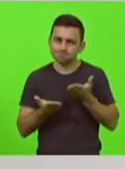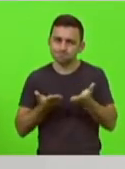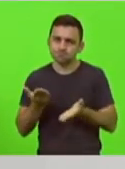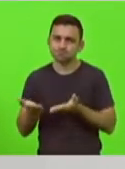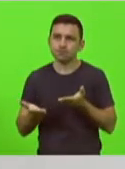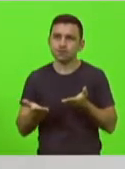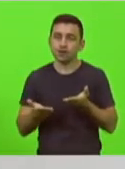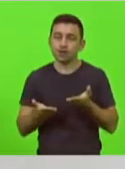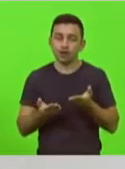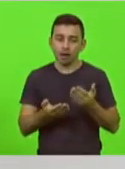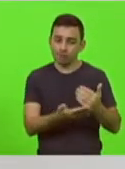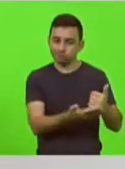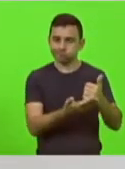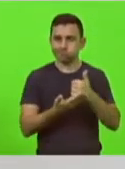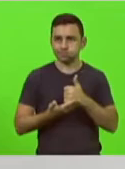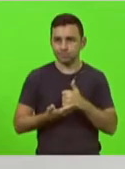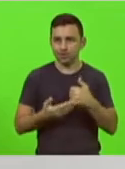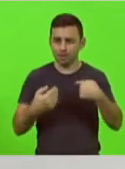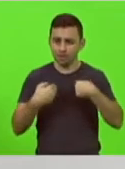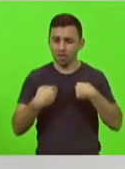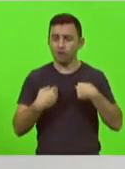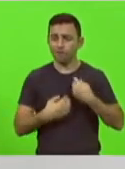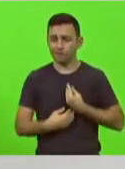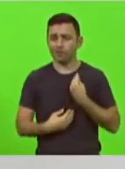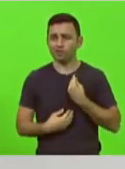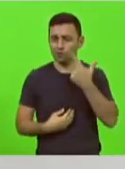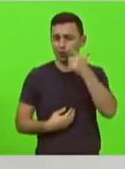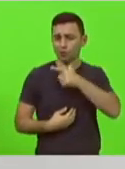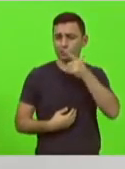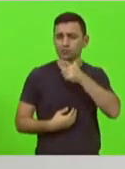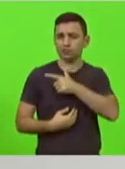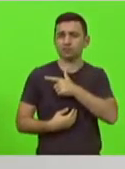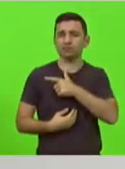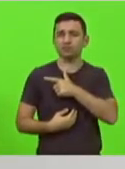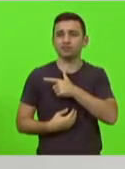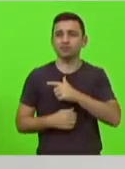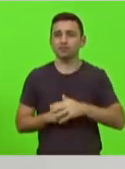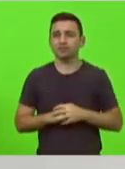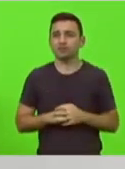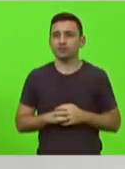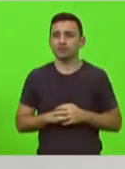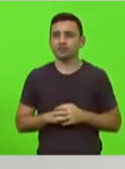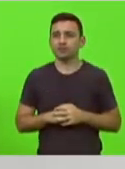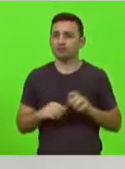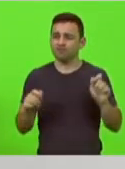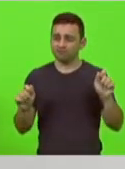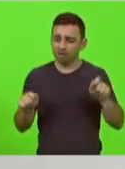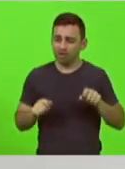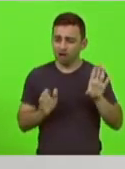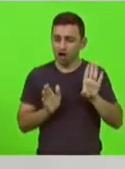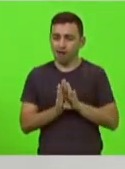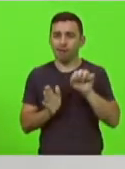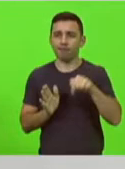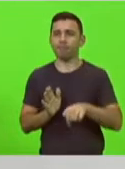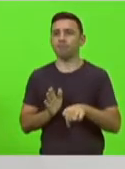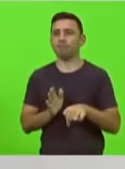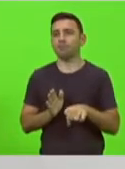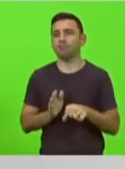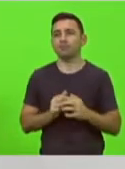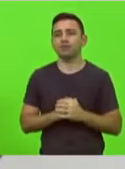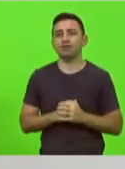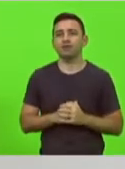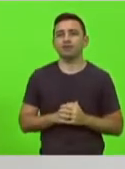eu pudesse estar aqui, para que eu pudesse ter esse espaço.